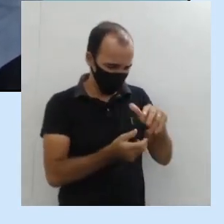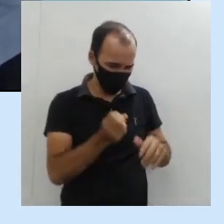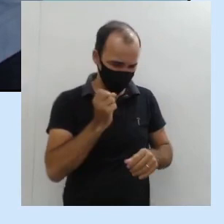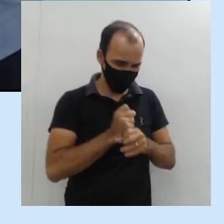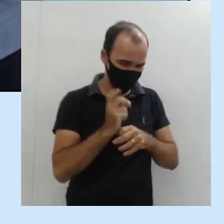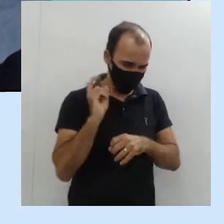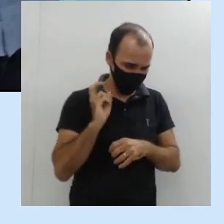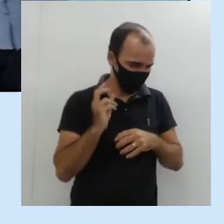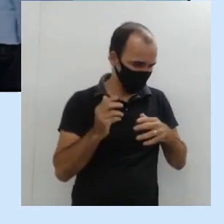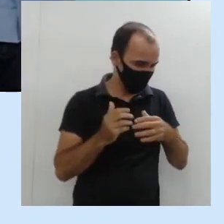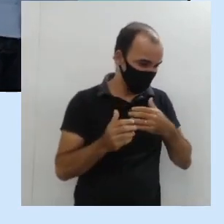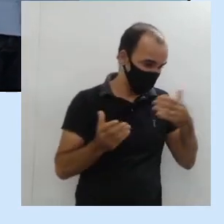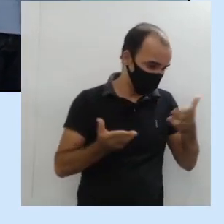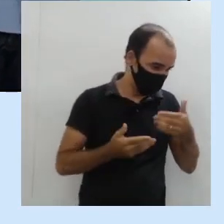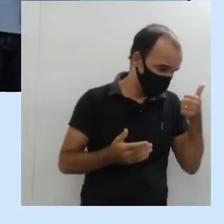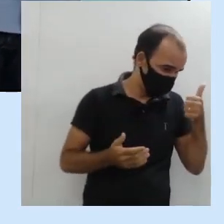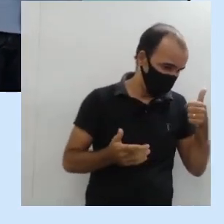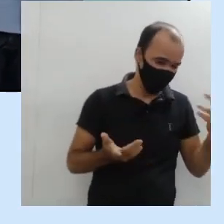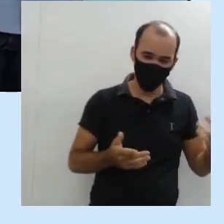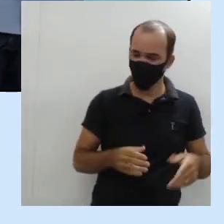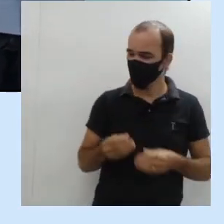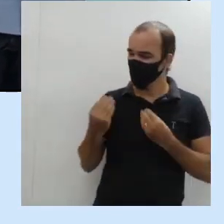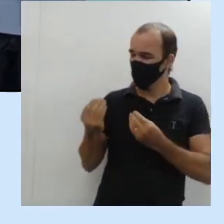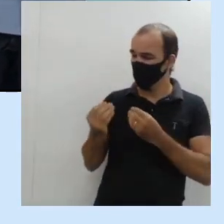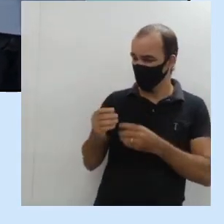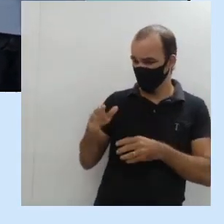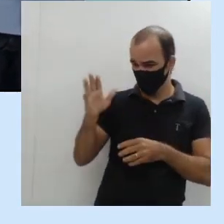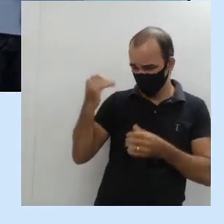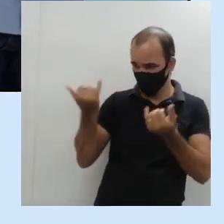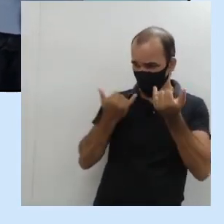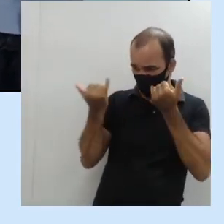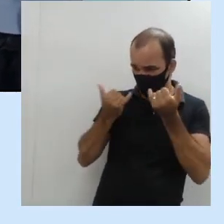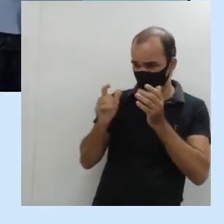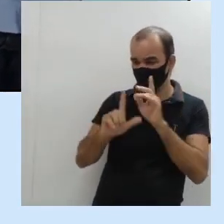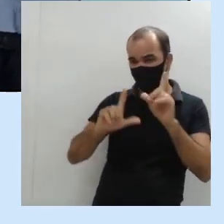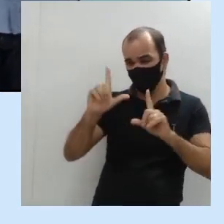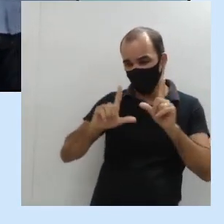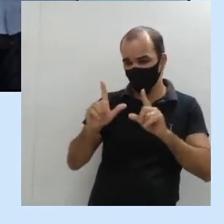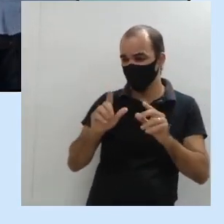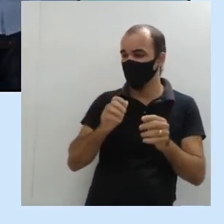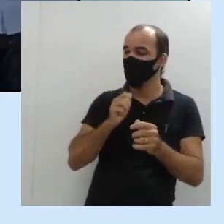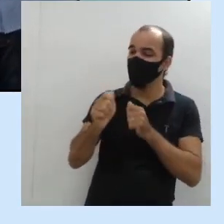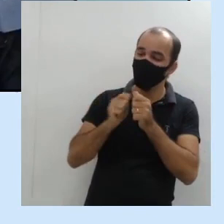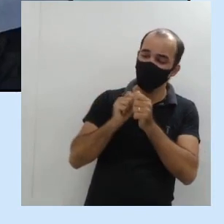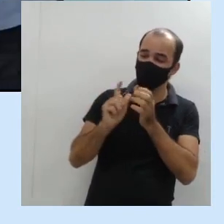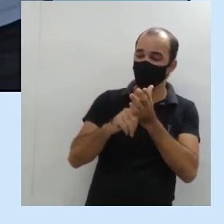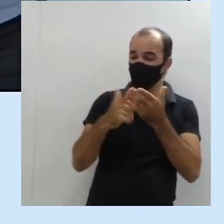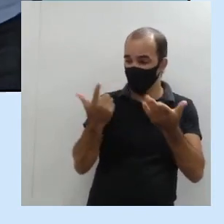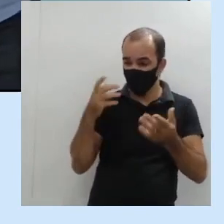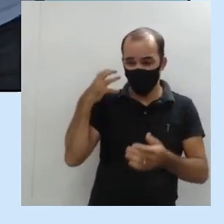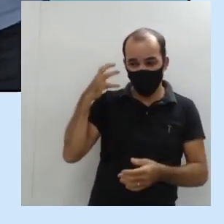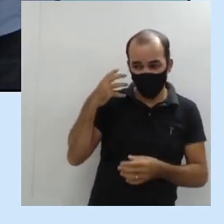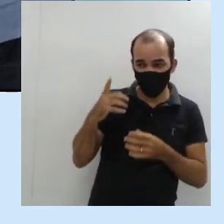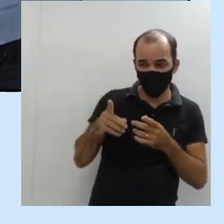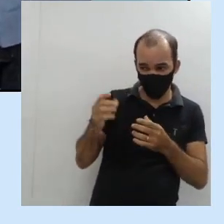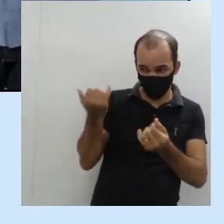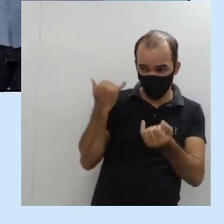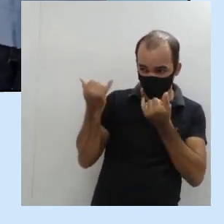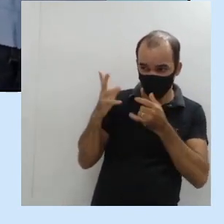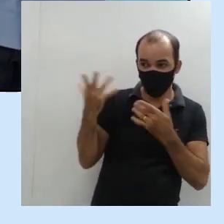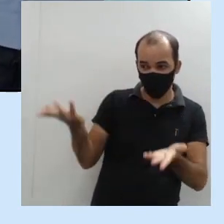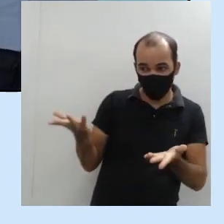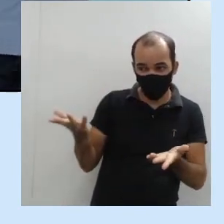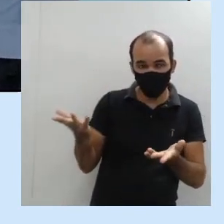isso e me dizer que este é o mundo melhor? Como é que a gente pode realmente afirmar que o mundo é melhor quando